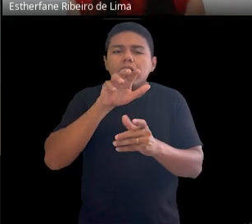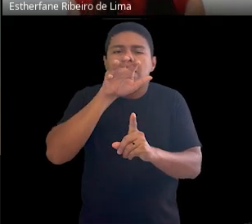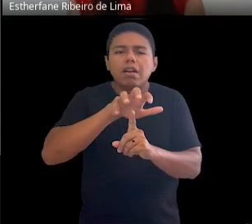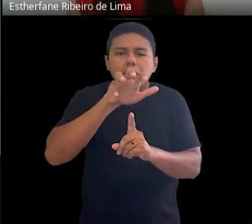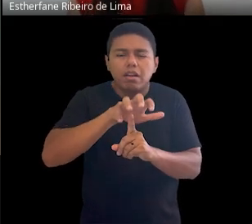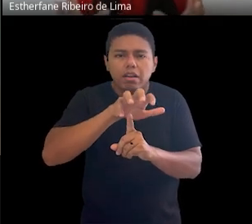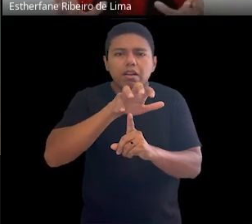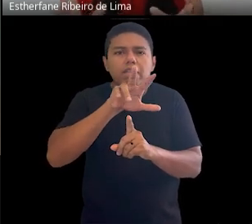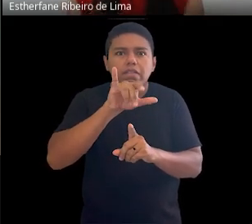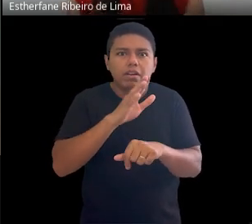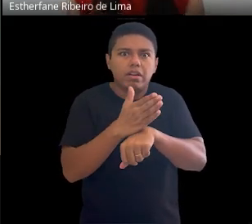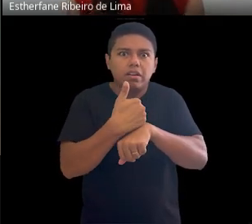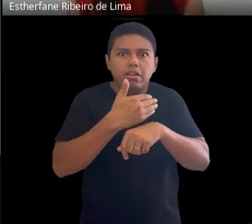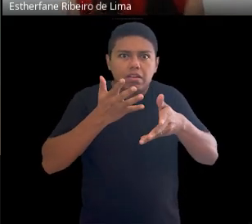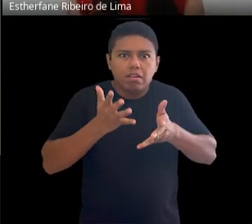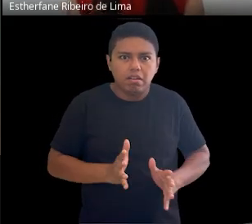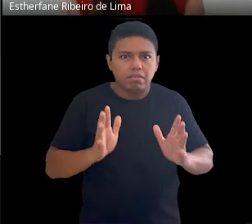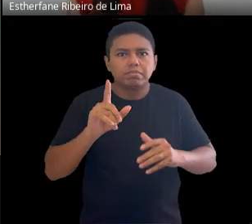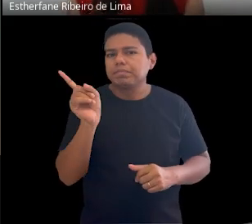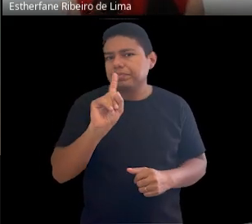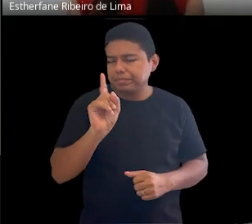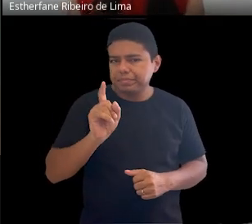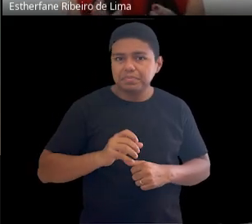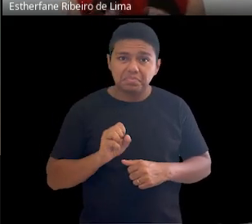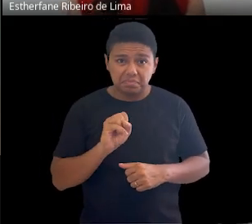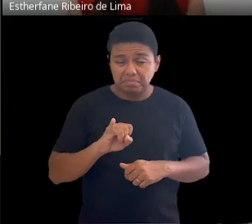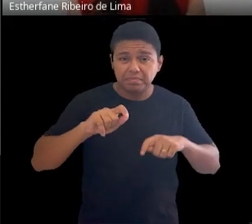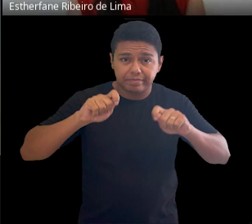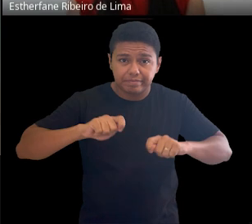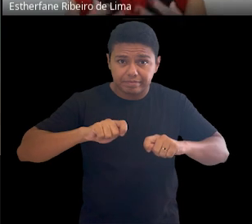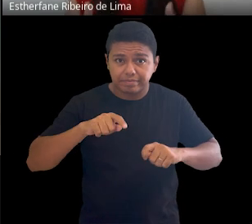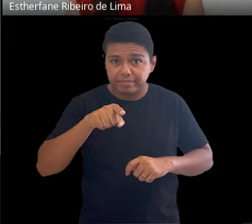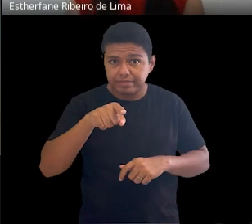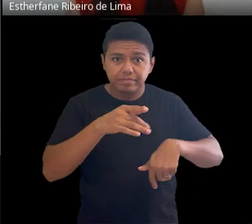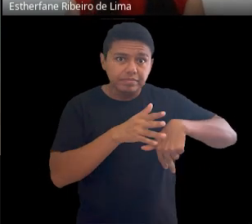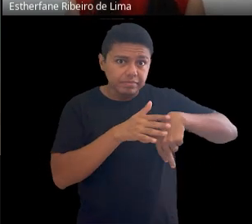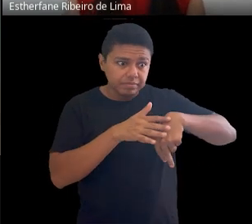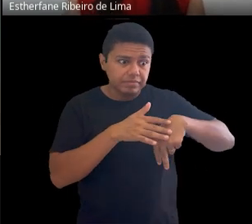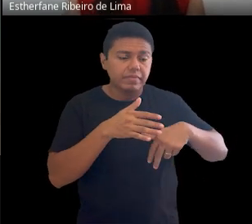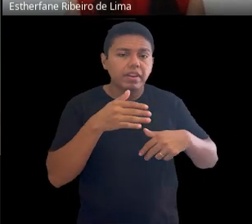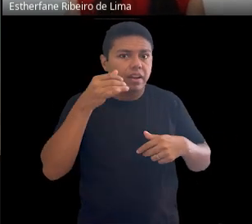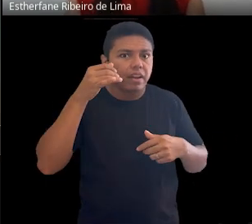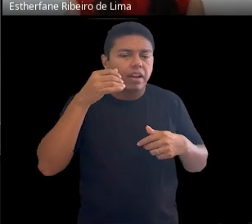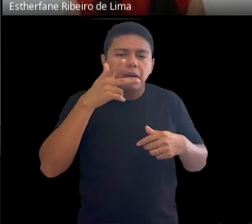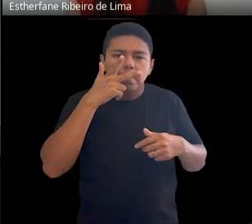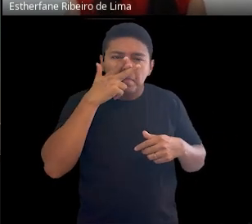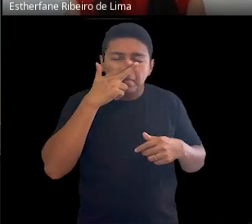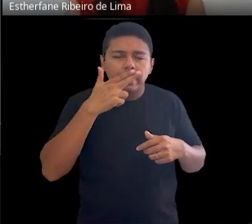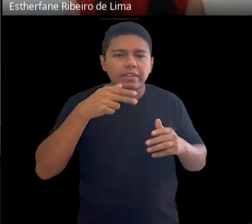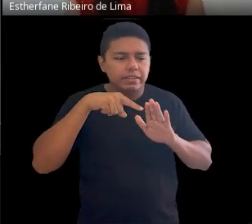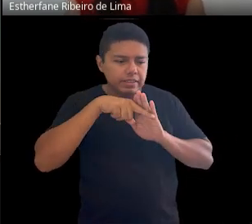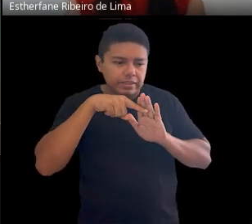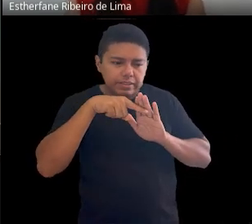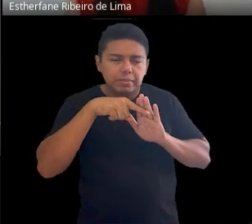aquela oportunidade de captar aquela paciente para realizar o preventivo, realize. A medida da